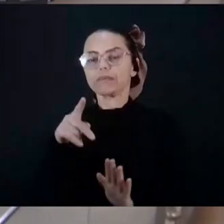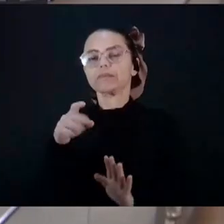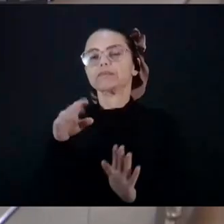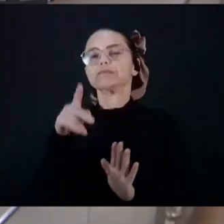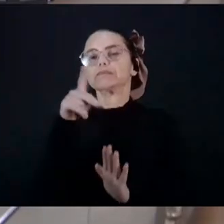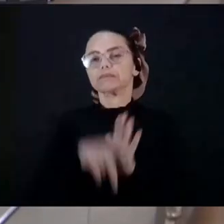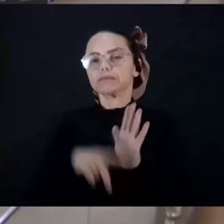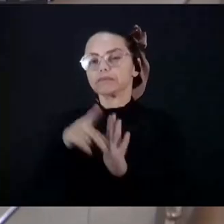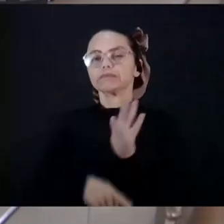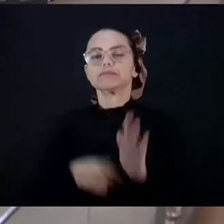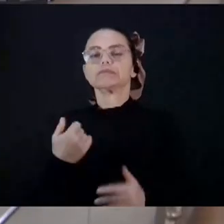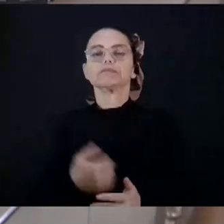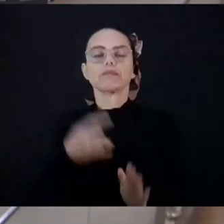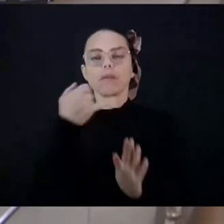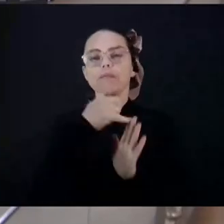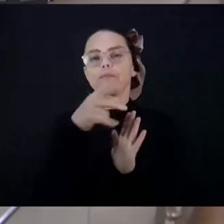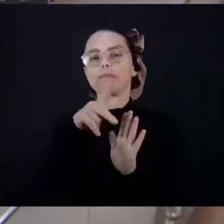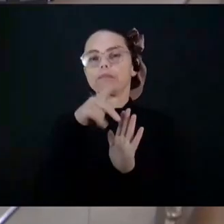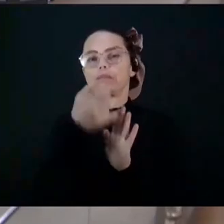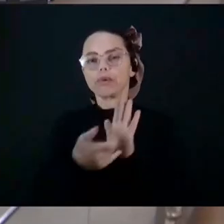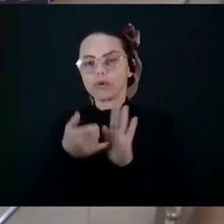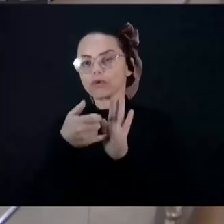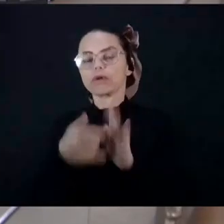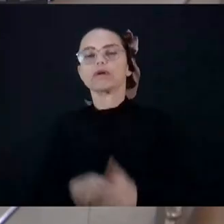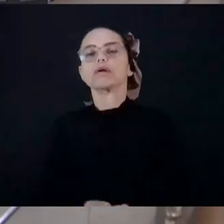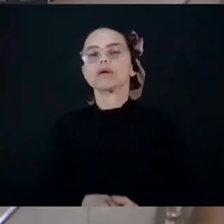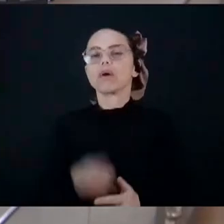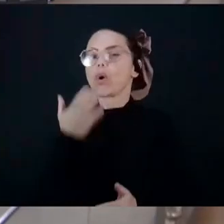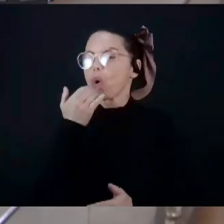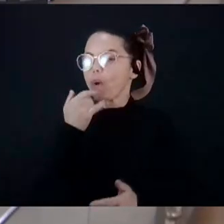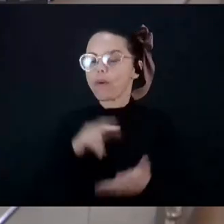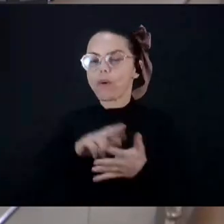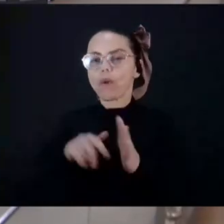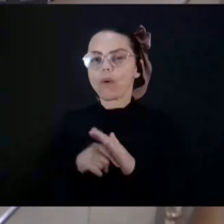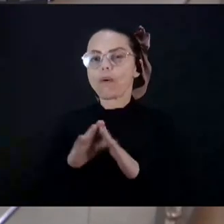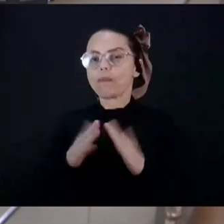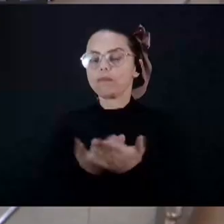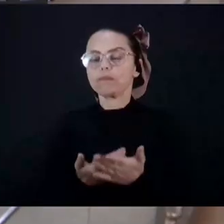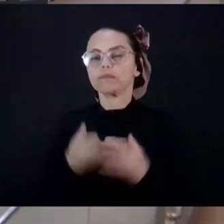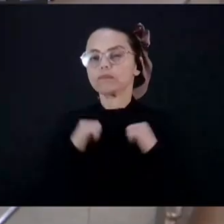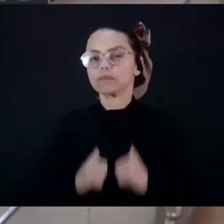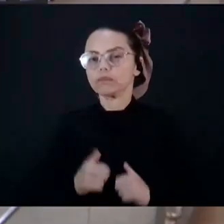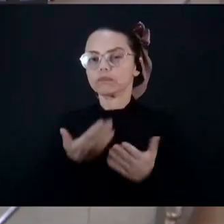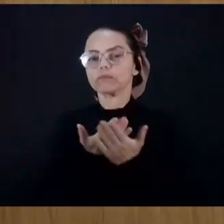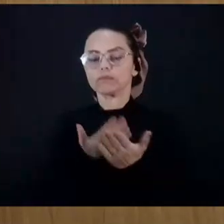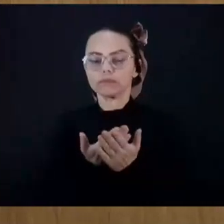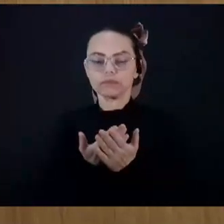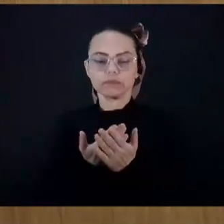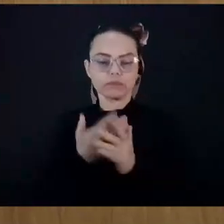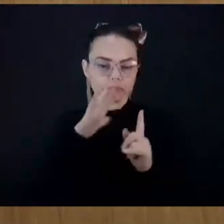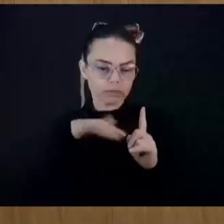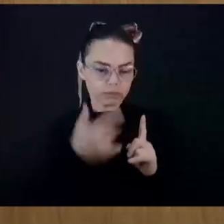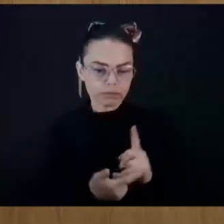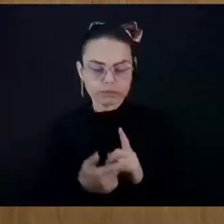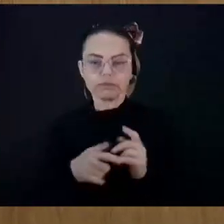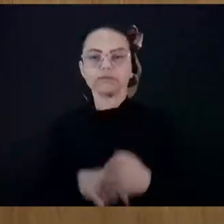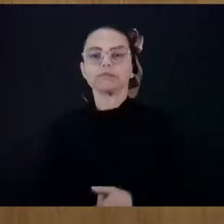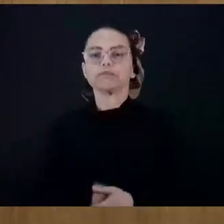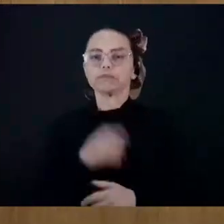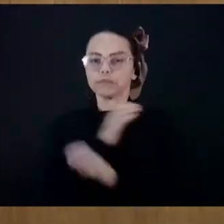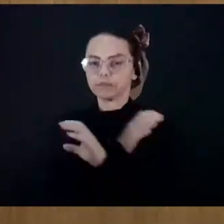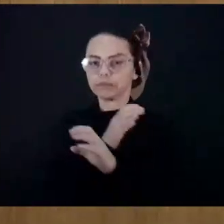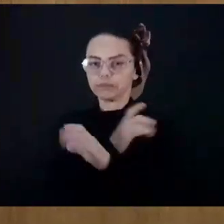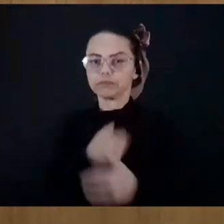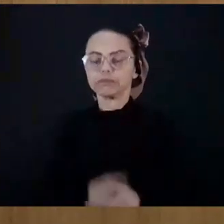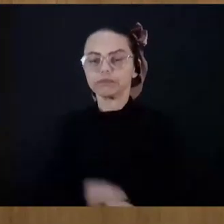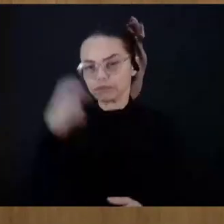esporte, lazer, turismo, merenda escolar, bolsas de estudo e homenagens cívicas e culturais. Faço um balanço